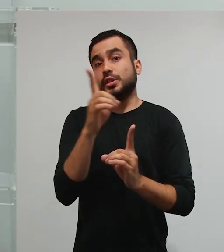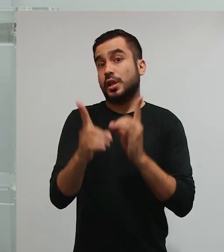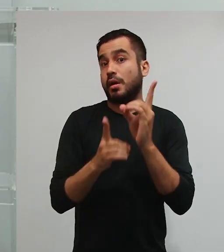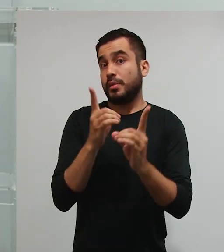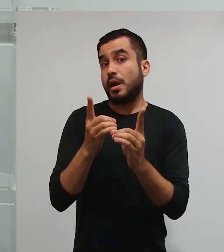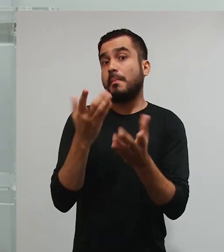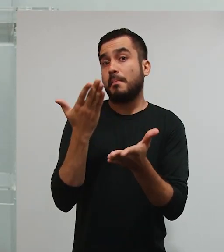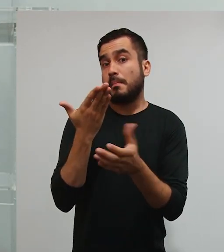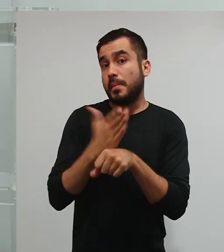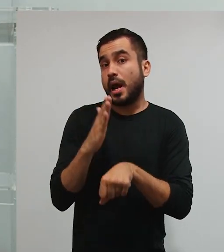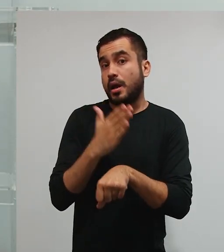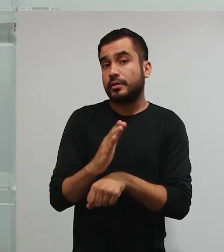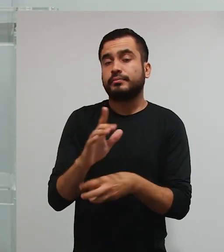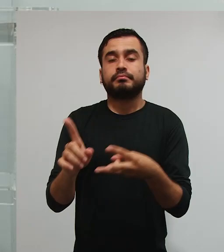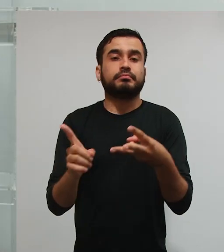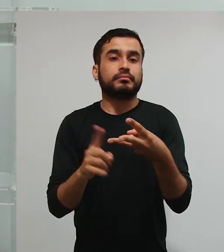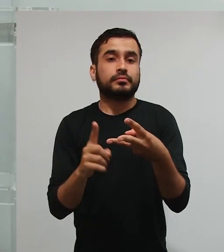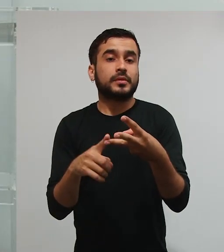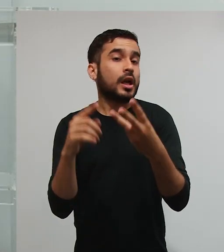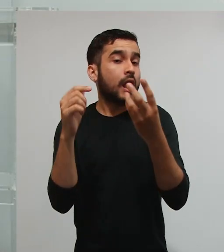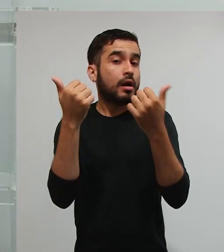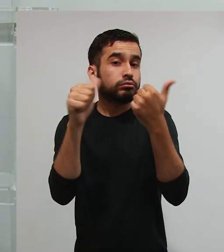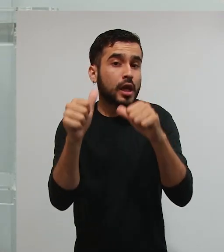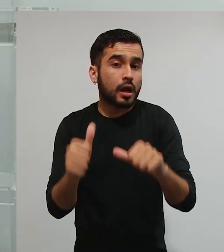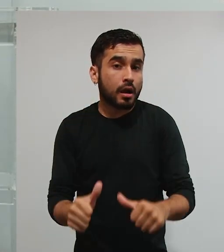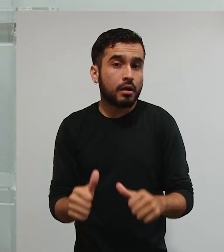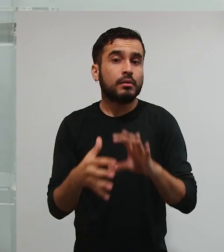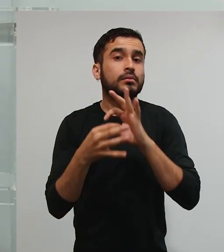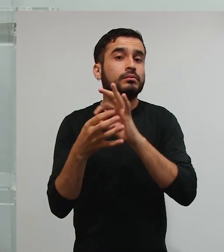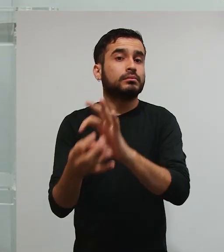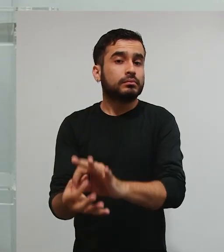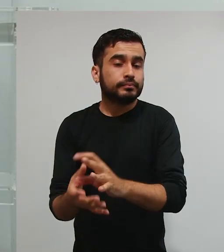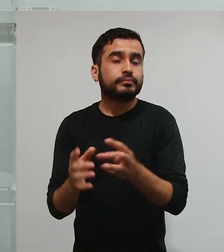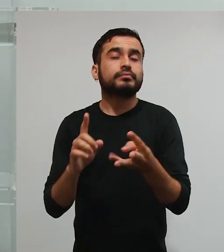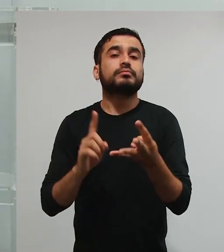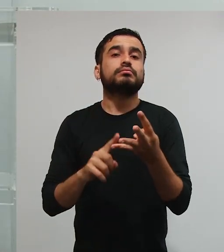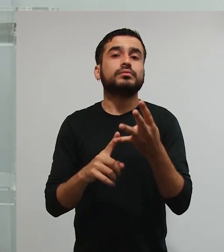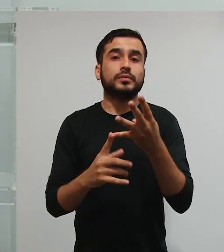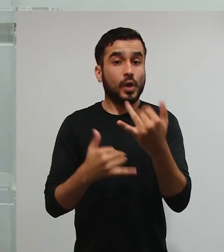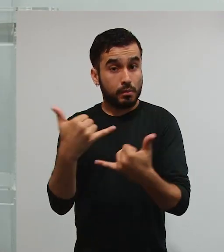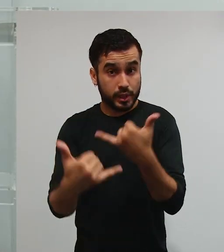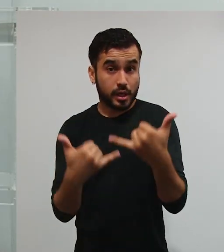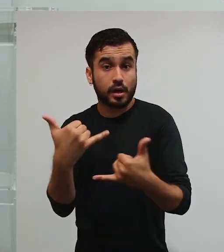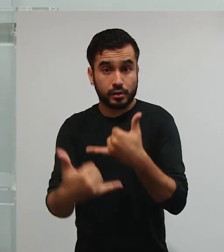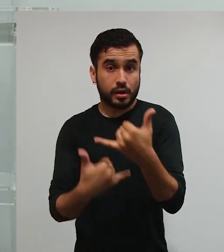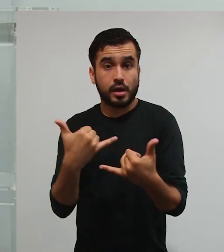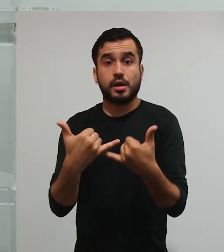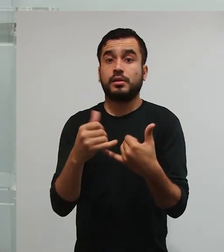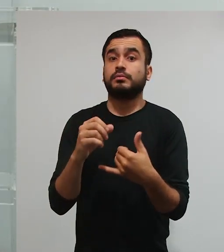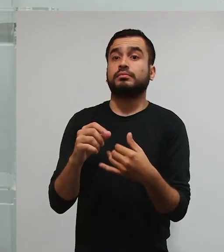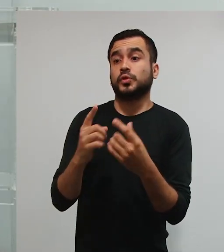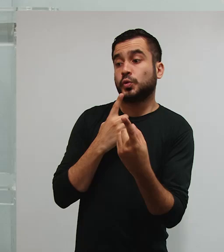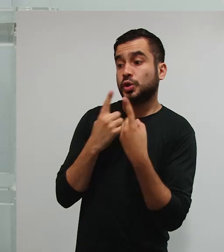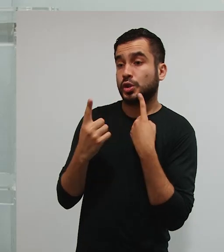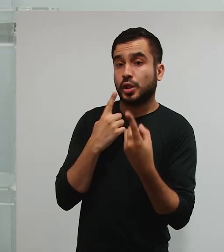prática, um estudo de caso ou uma análise de uma situação-problema, um jogo com um diálogo, uma